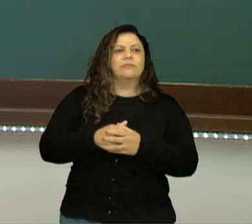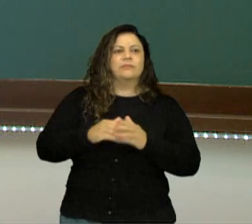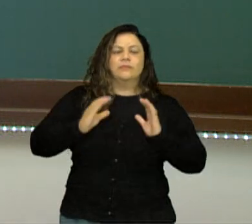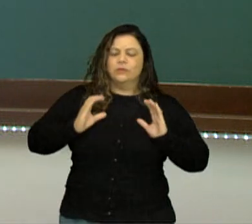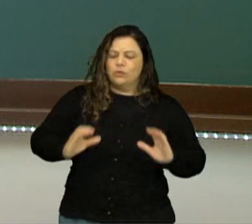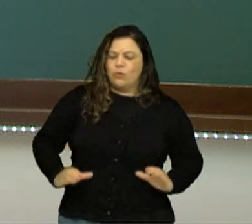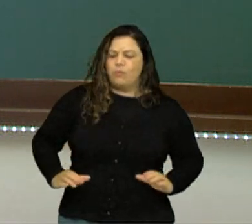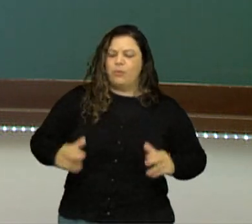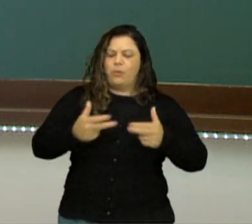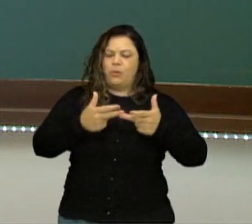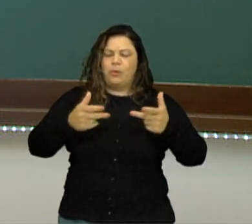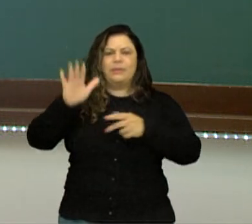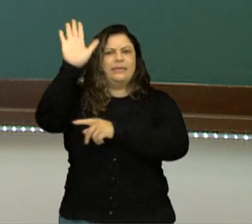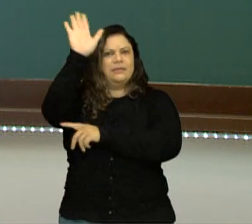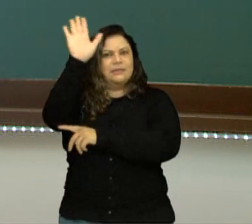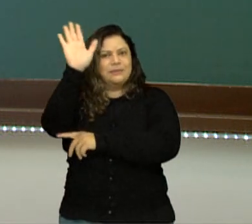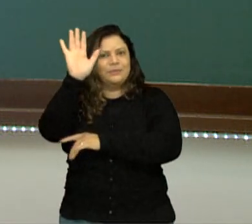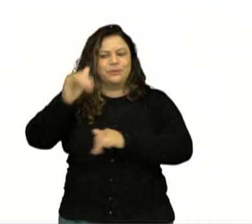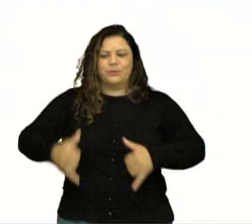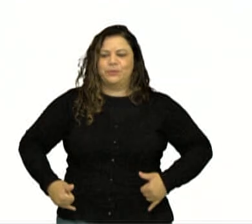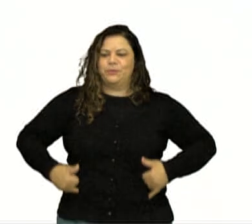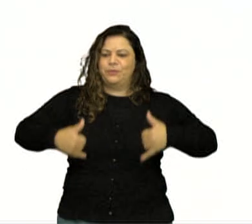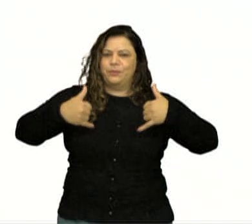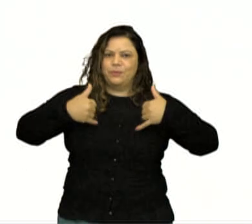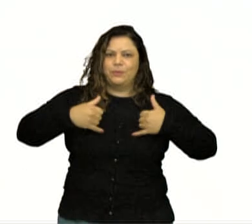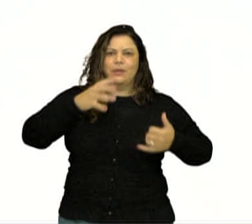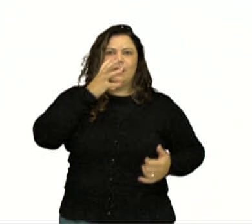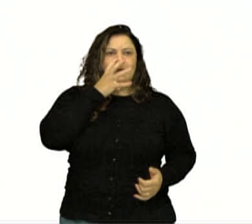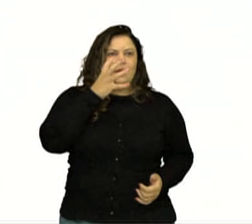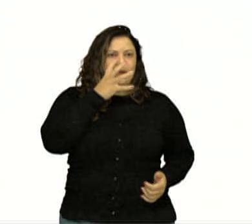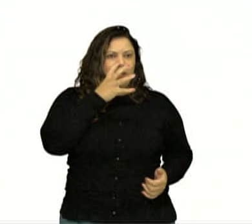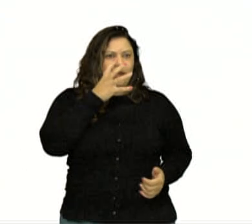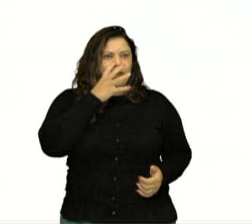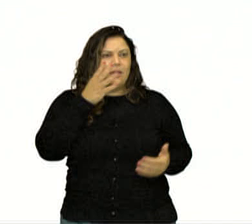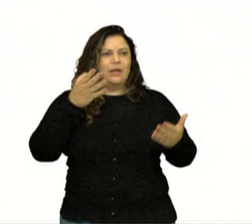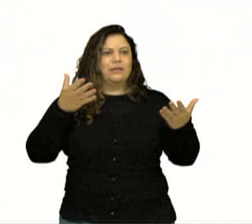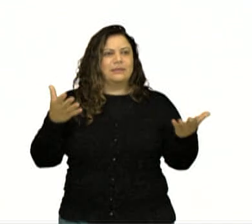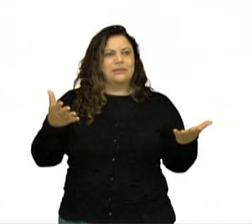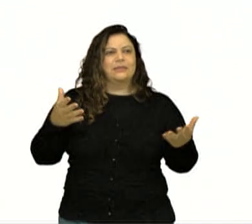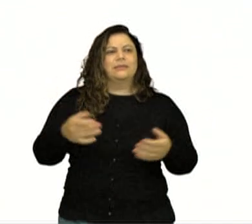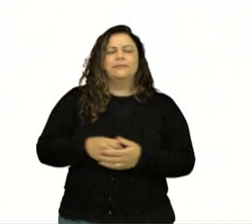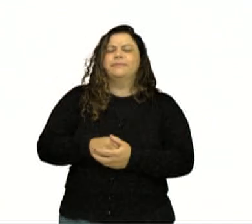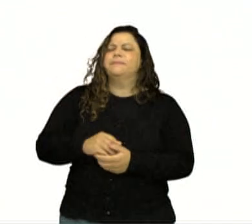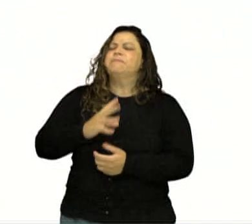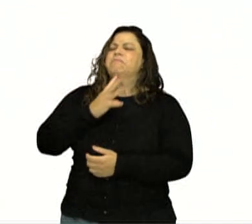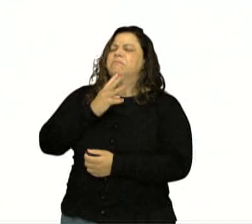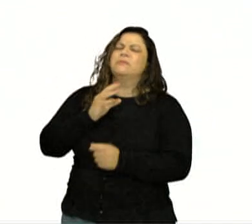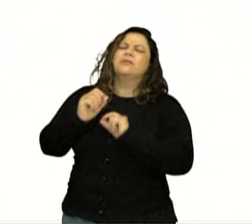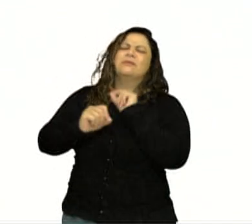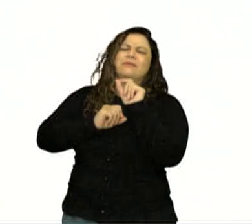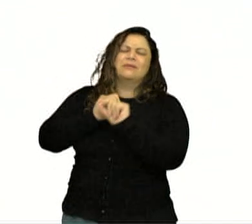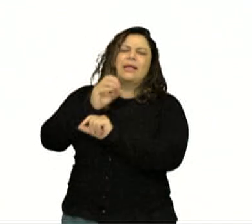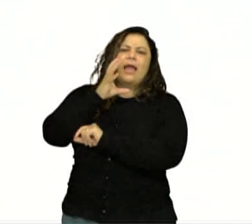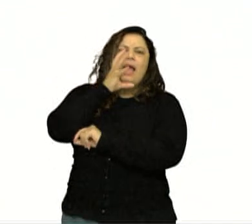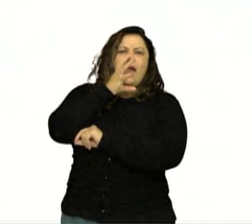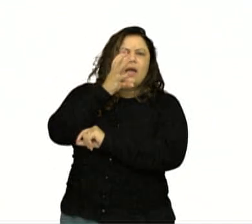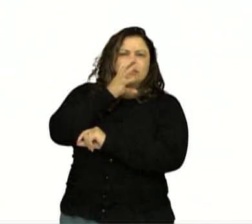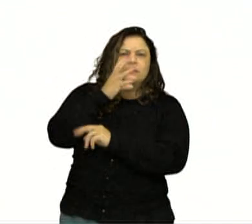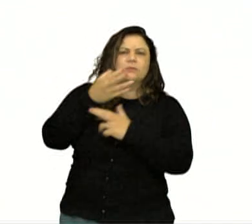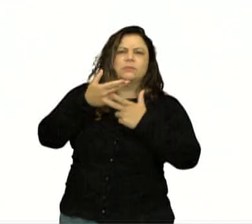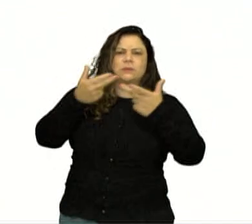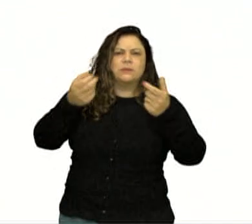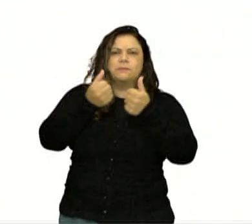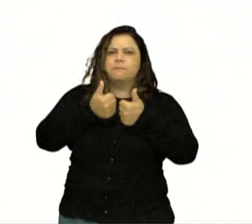comportar-se, despedir-se, orgulhar-se, indignar-se, queixar-se, admirar-se, sair-se, né? Sair-se bem,